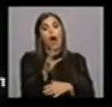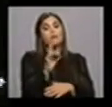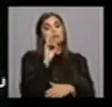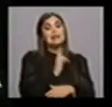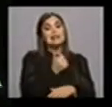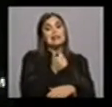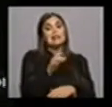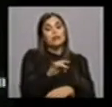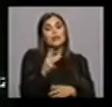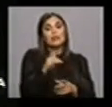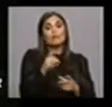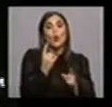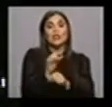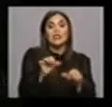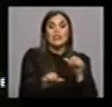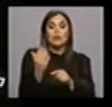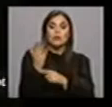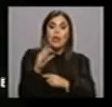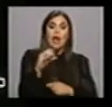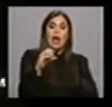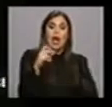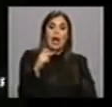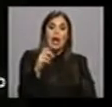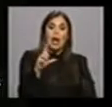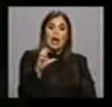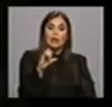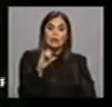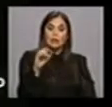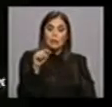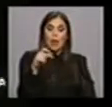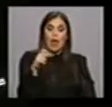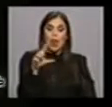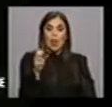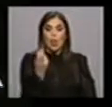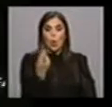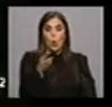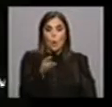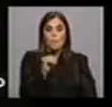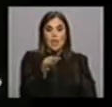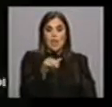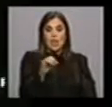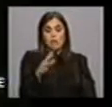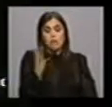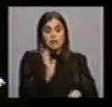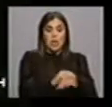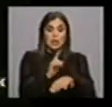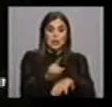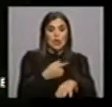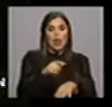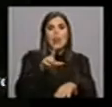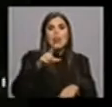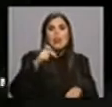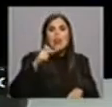sobretudo, elementos químicos como o cálcio e o alumínio. E, portanto, quando atiramos laser para